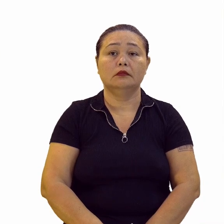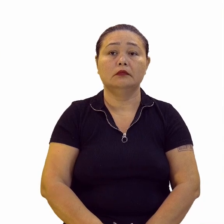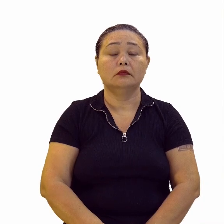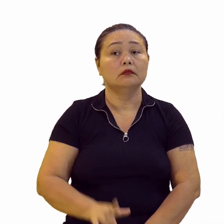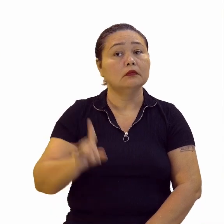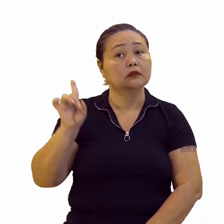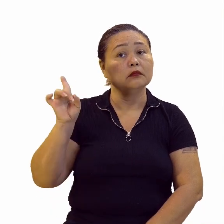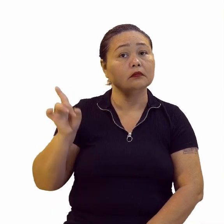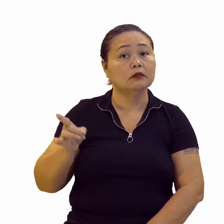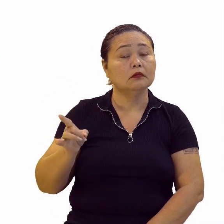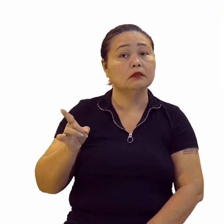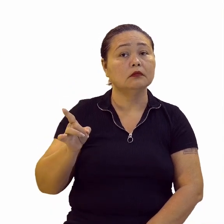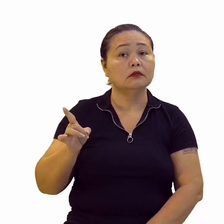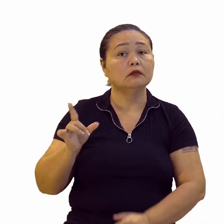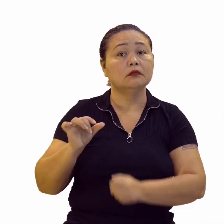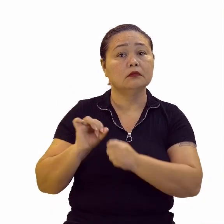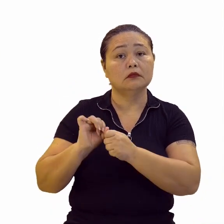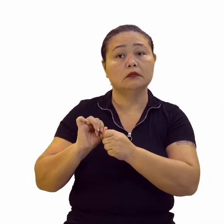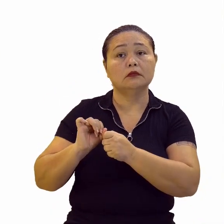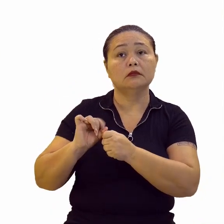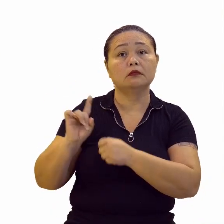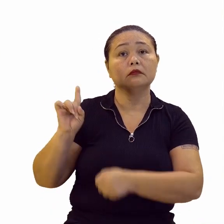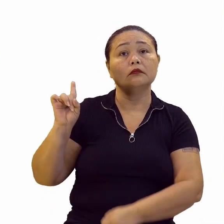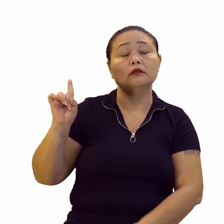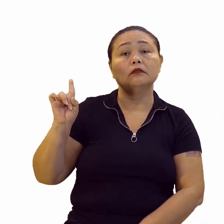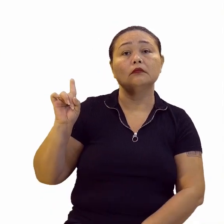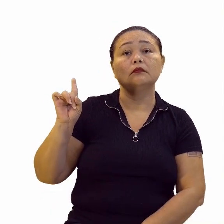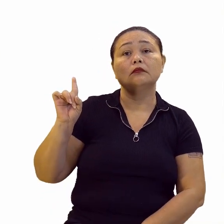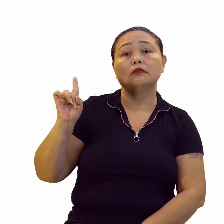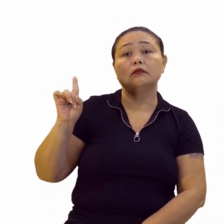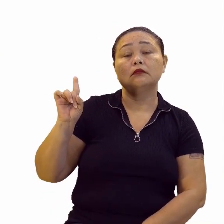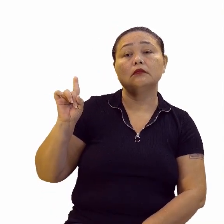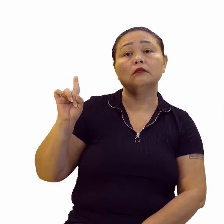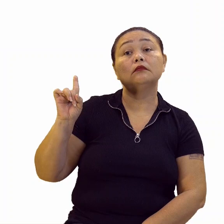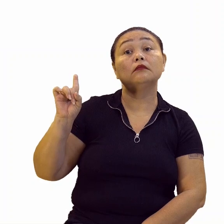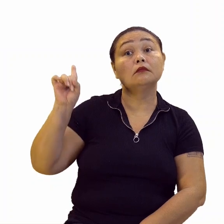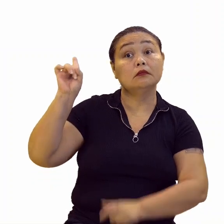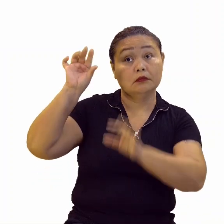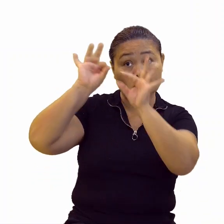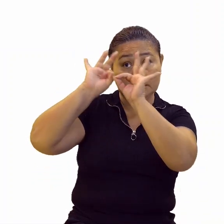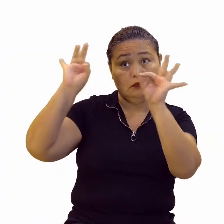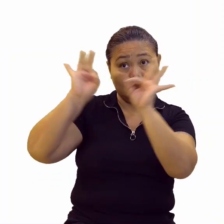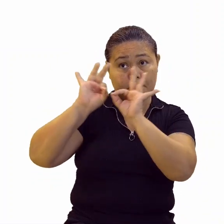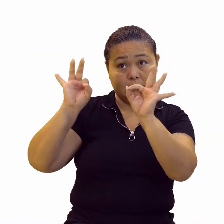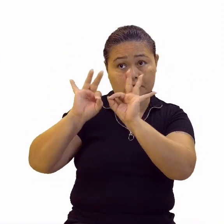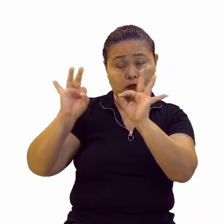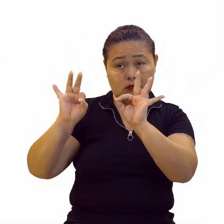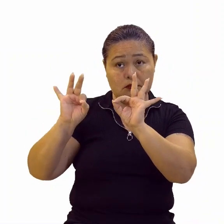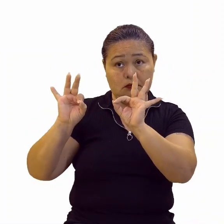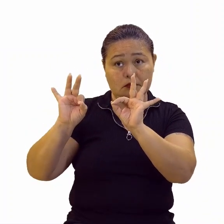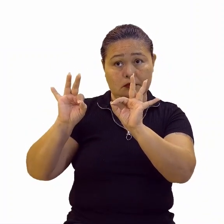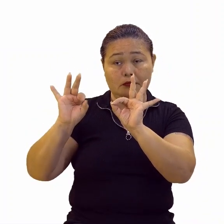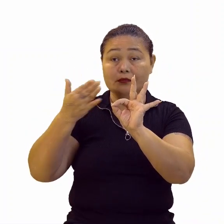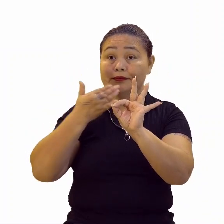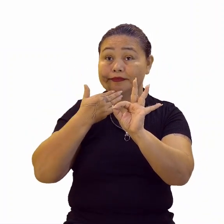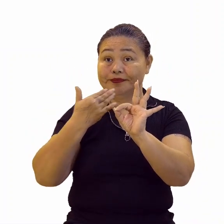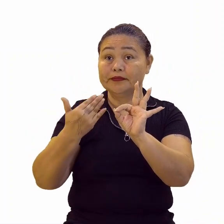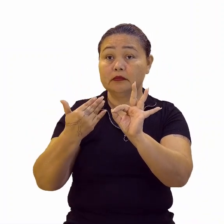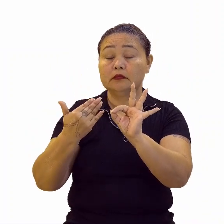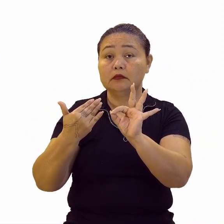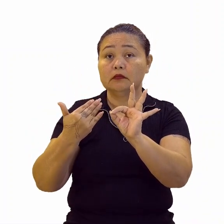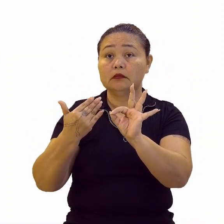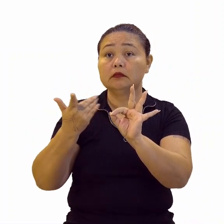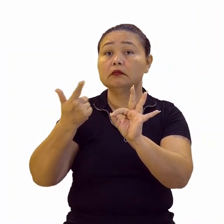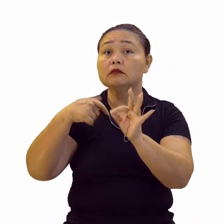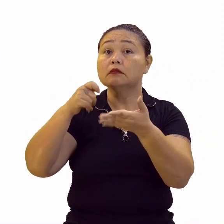Essa daqui eu vou passar até direto para você ver. Tá? Ah, e faltou lá a chamada, né, gente? É para